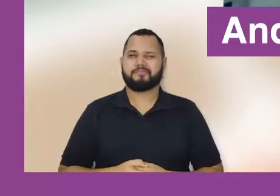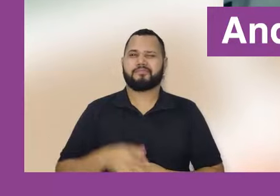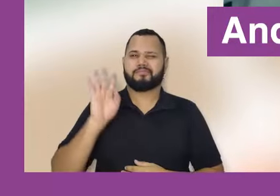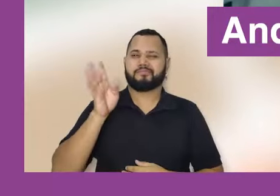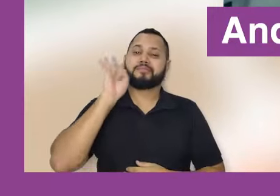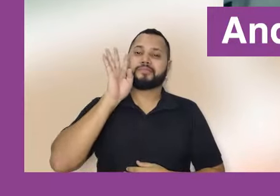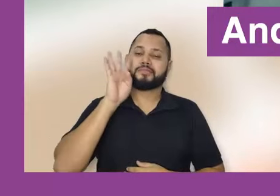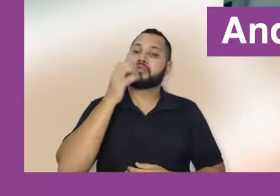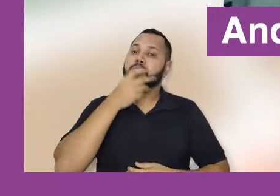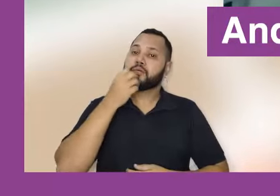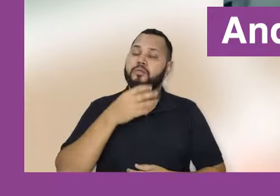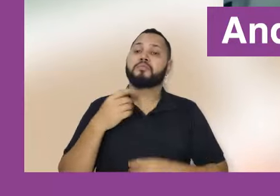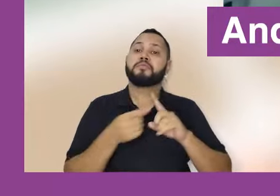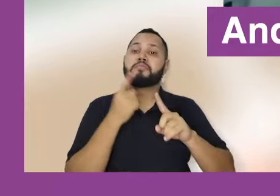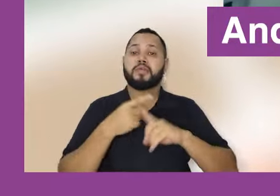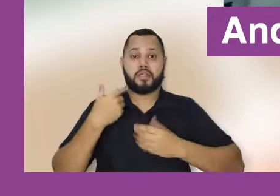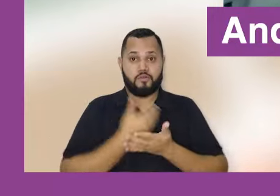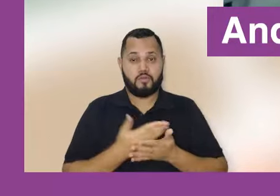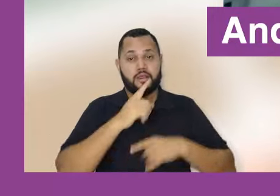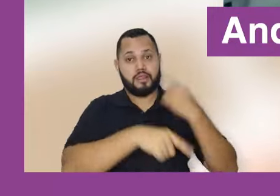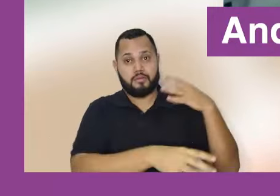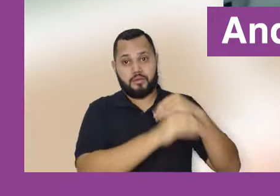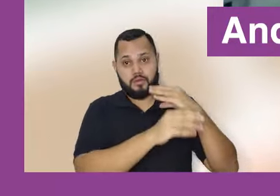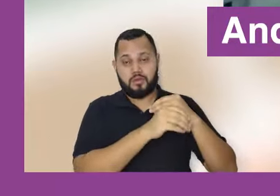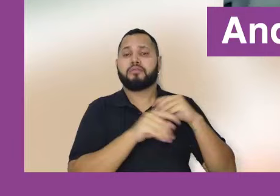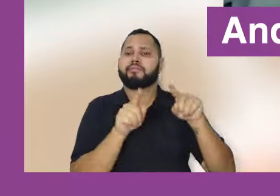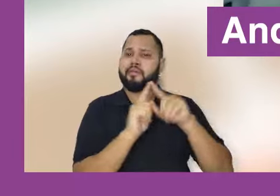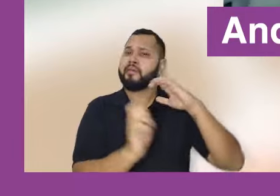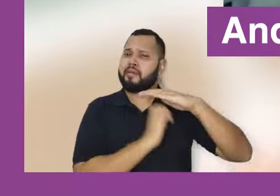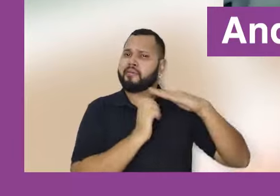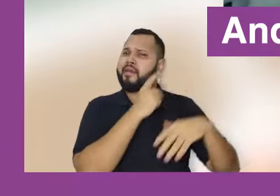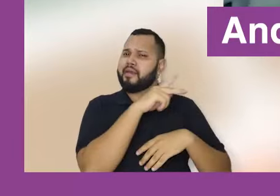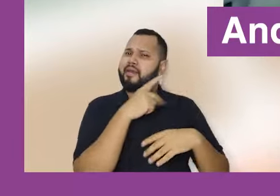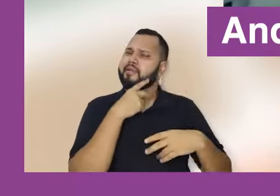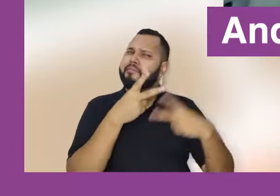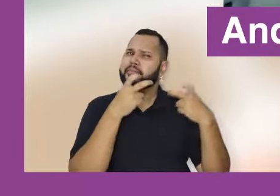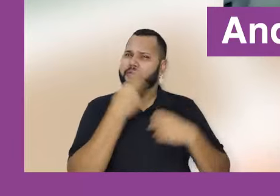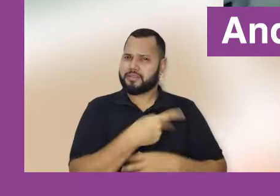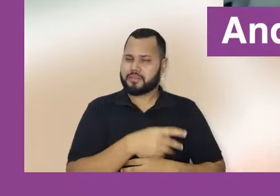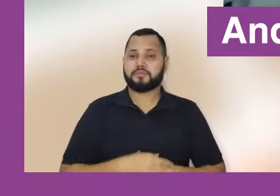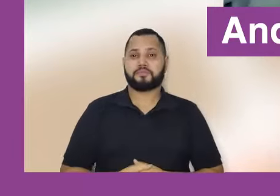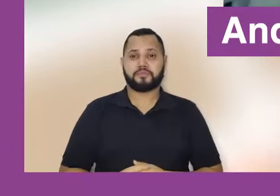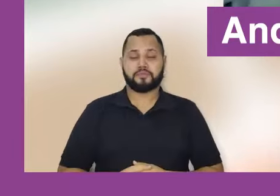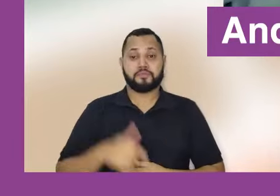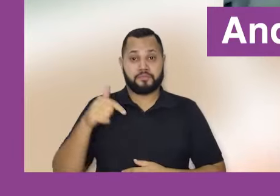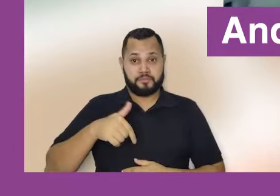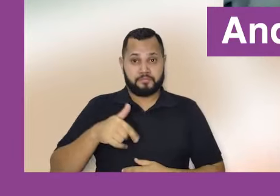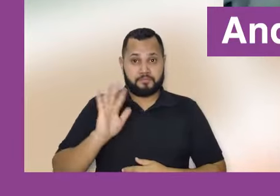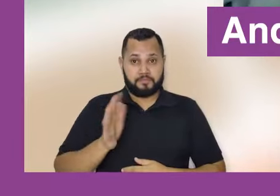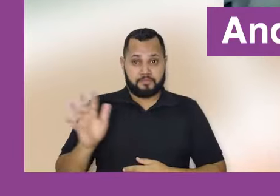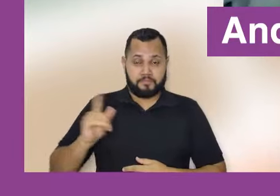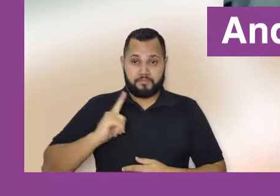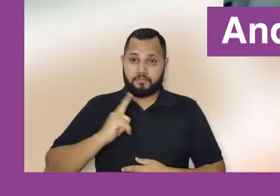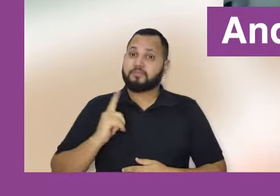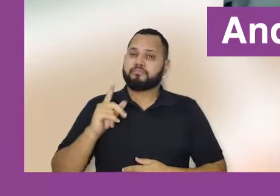eu possa começar comentando e a lenda pode me ajudar também como parte da companhia né que ela reserva aqui a gente tem então